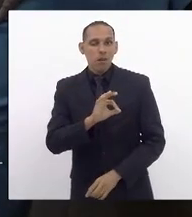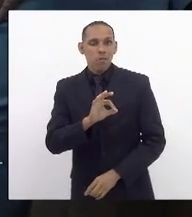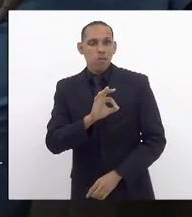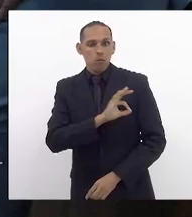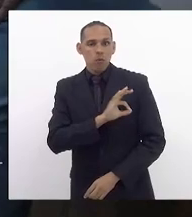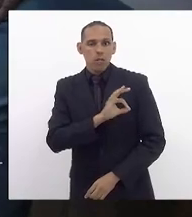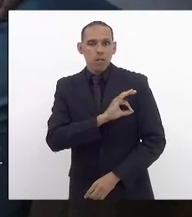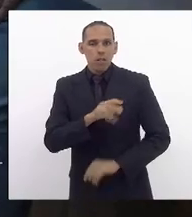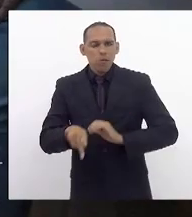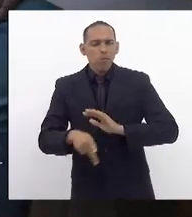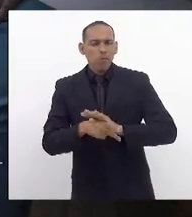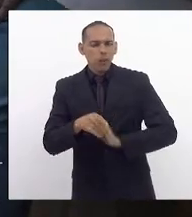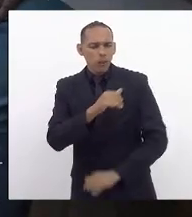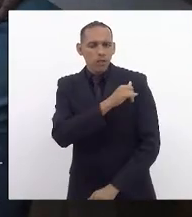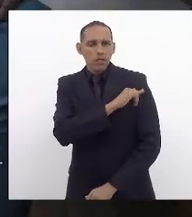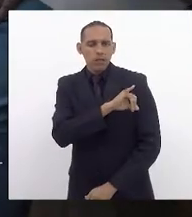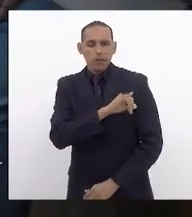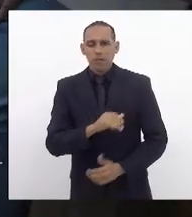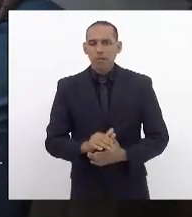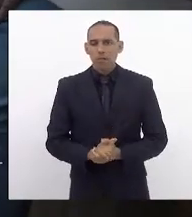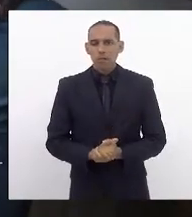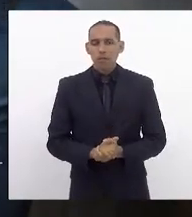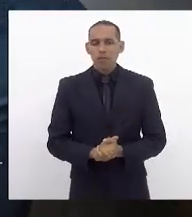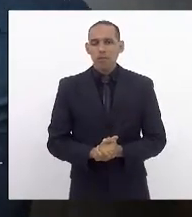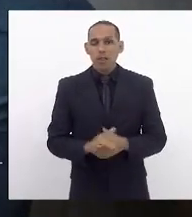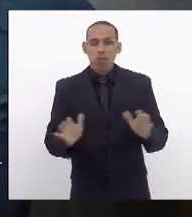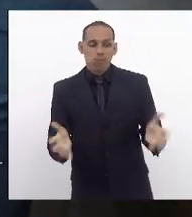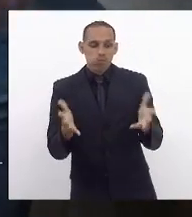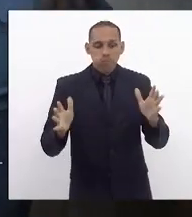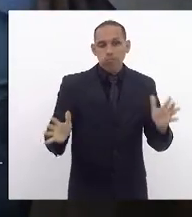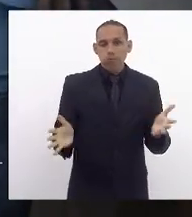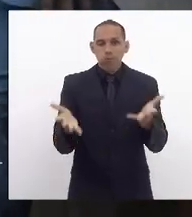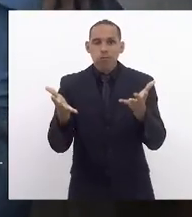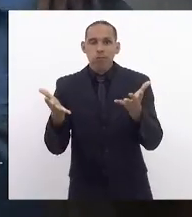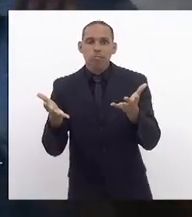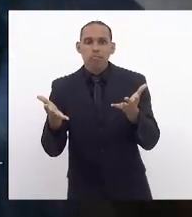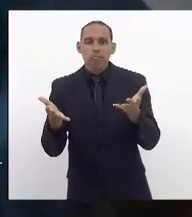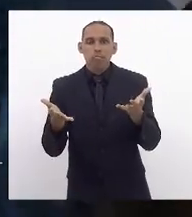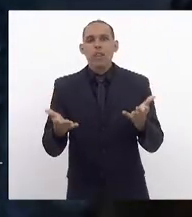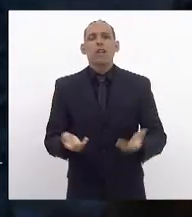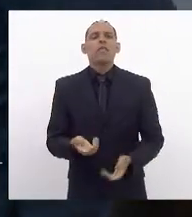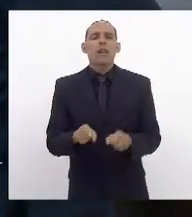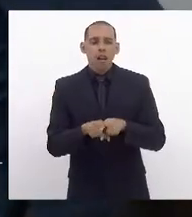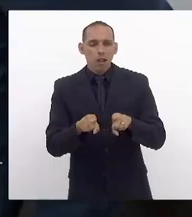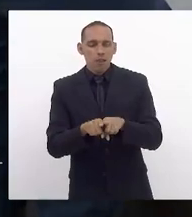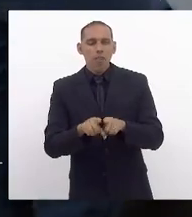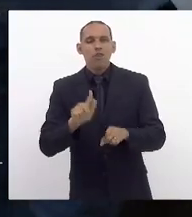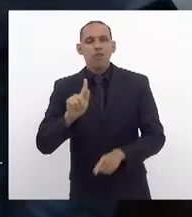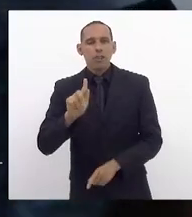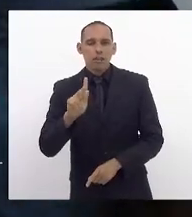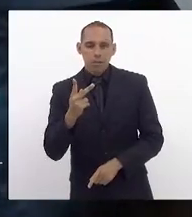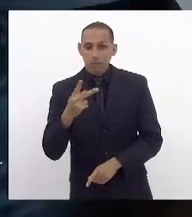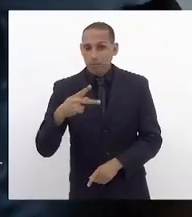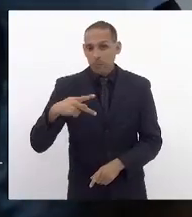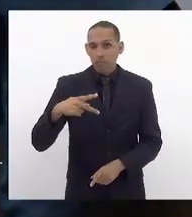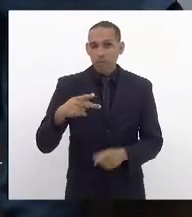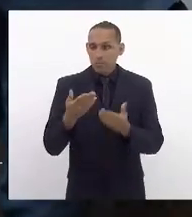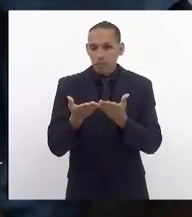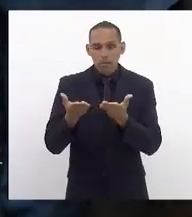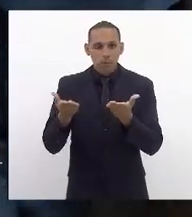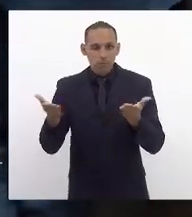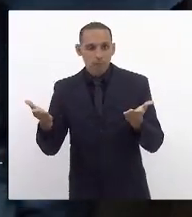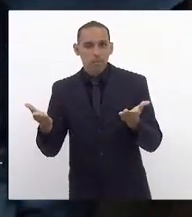o objetivo de estimular a qualificação do percentual de gratificação de habilitação profissional já assegurada